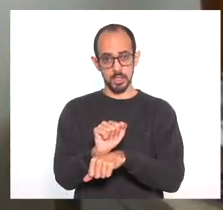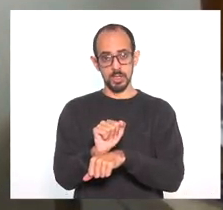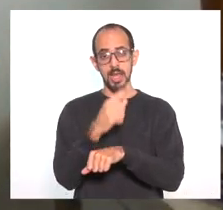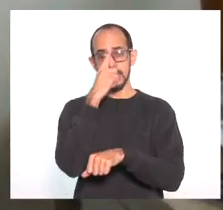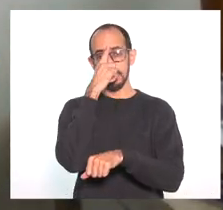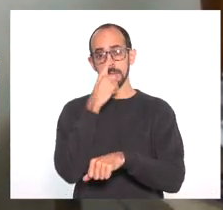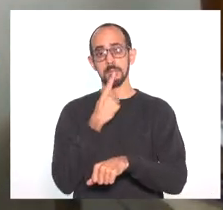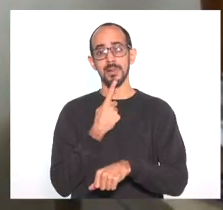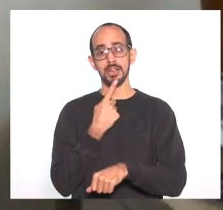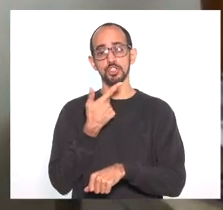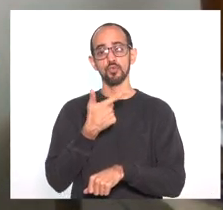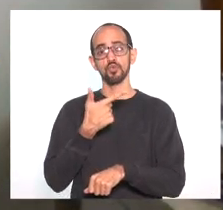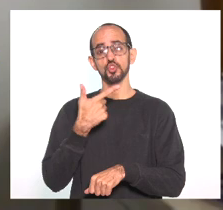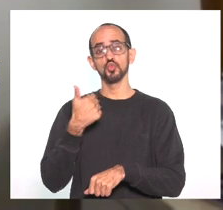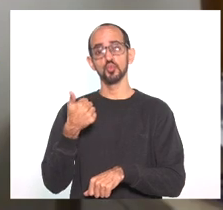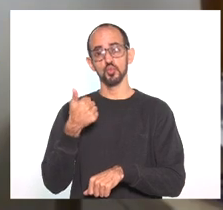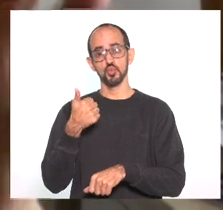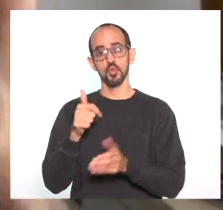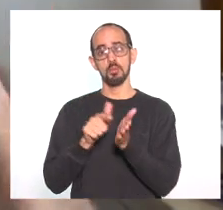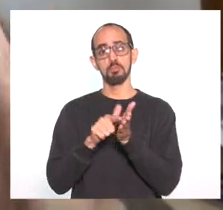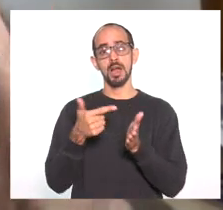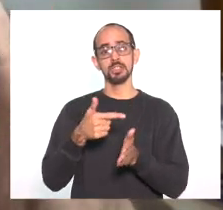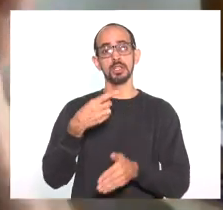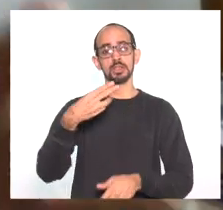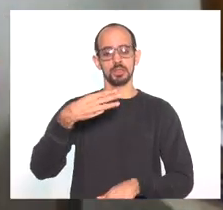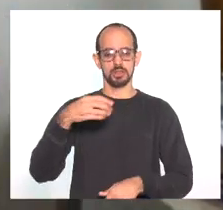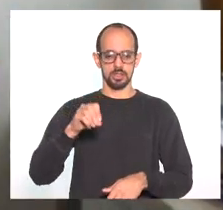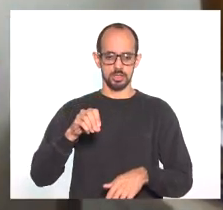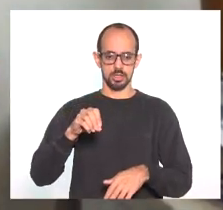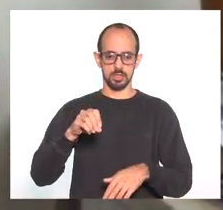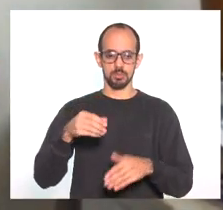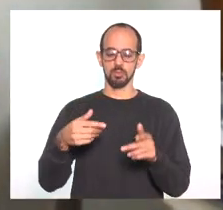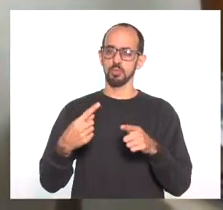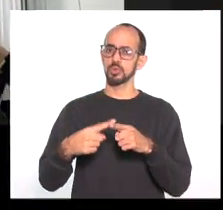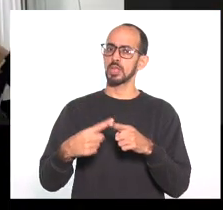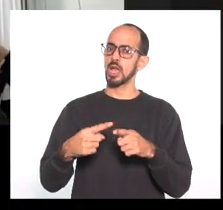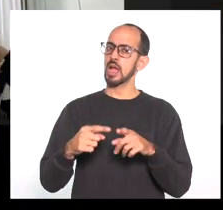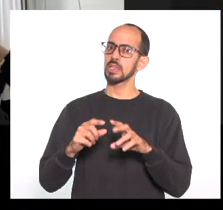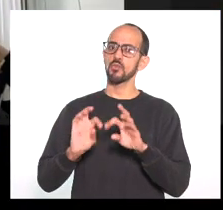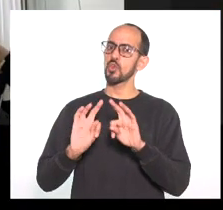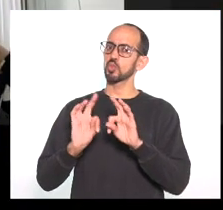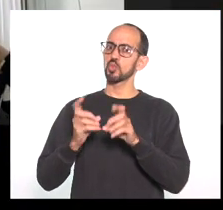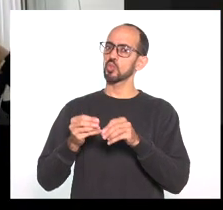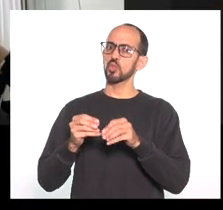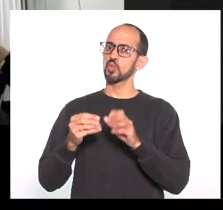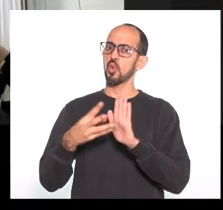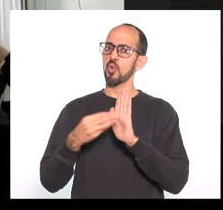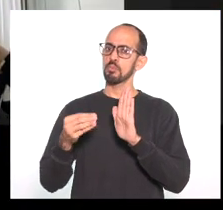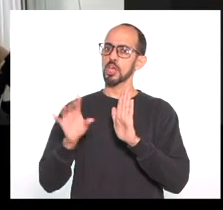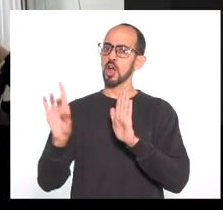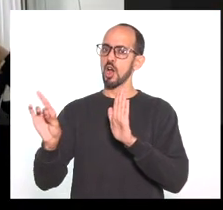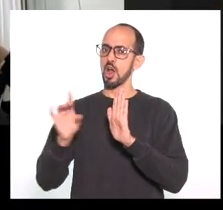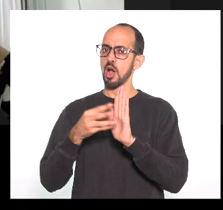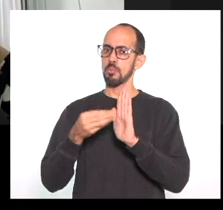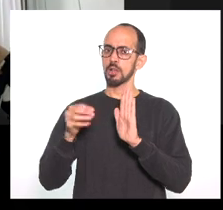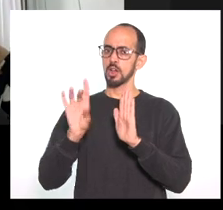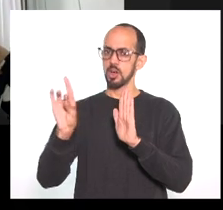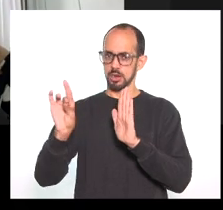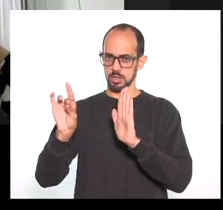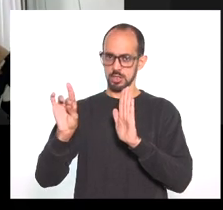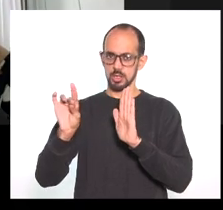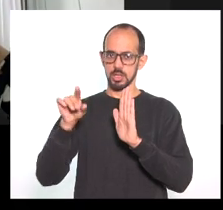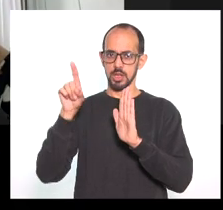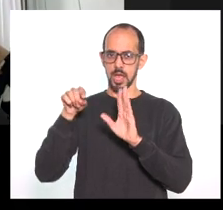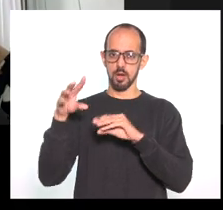21, que está na página 30, porque até aí foi tudo compilação. Então, sobre essas compilações todas